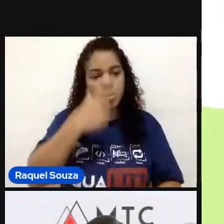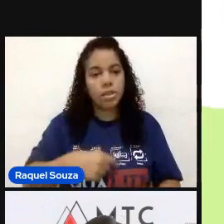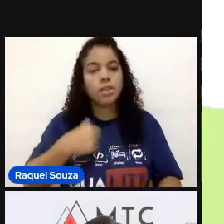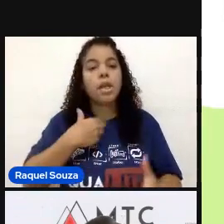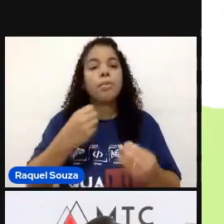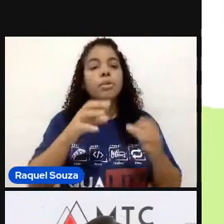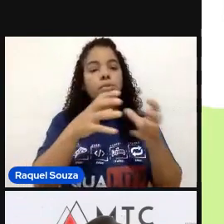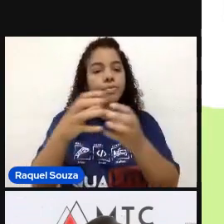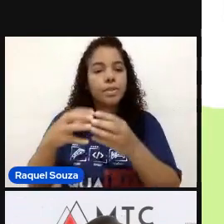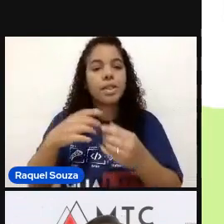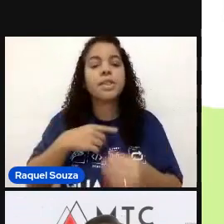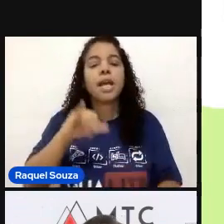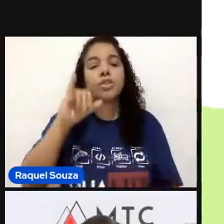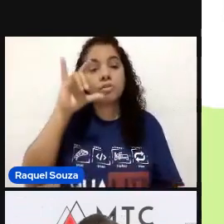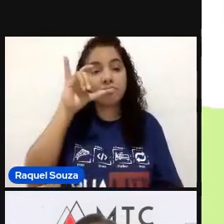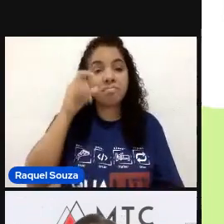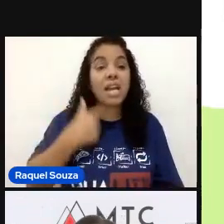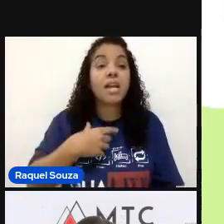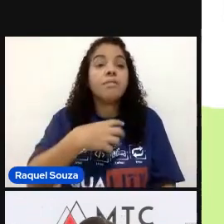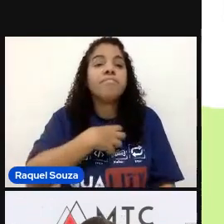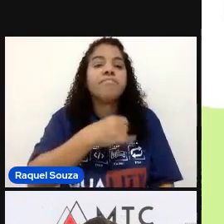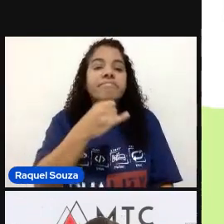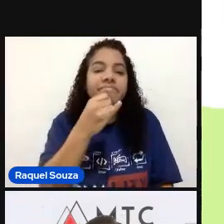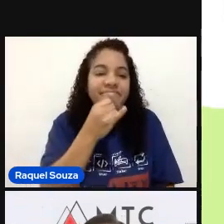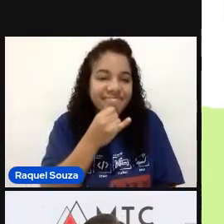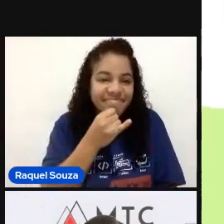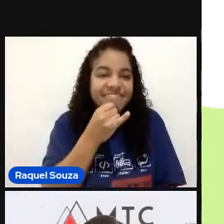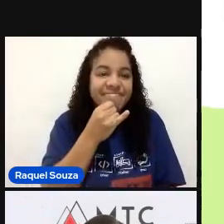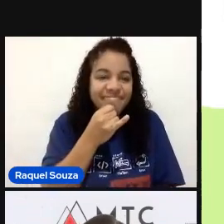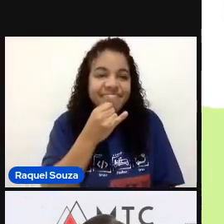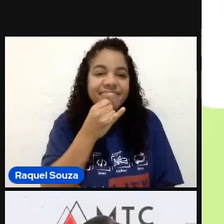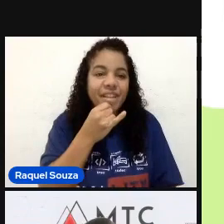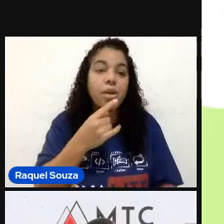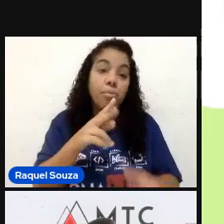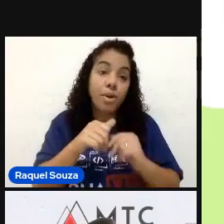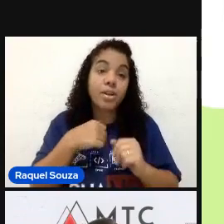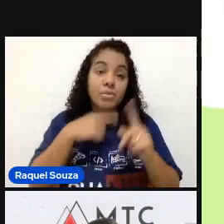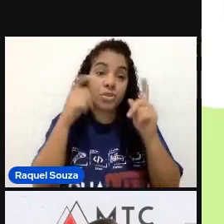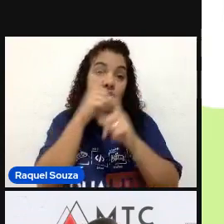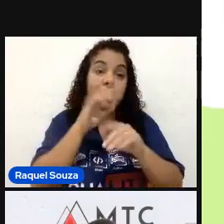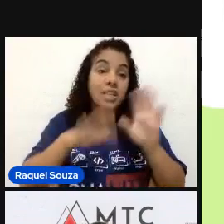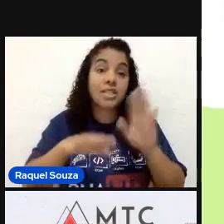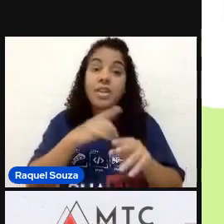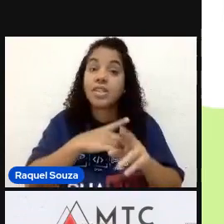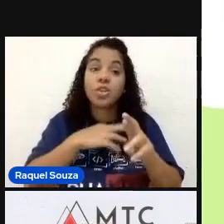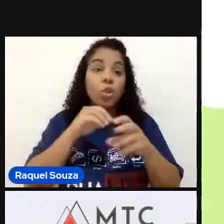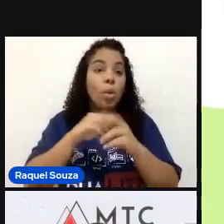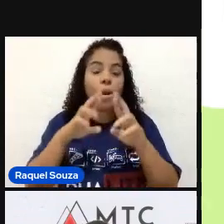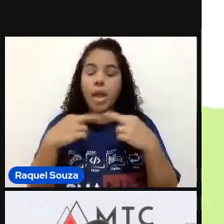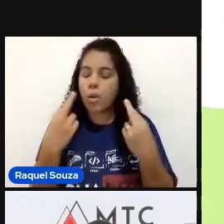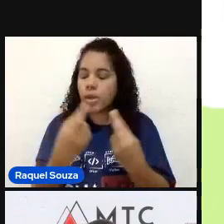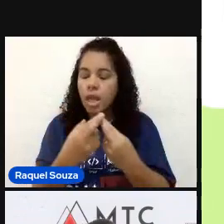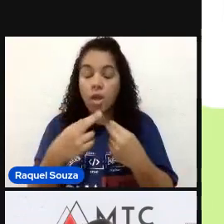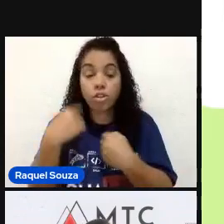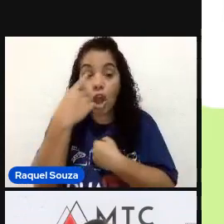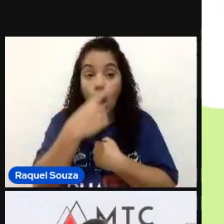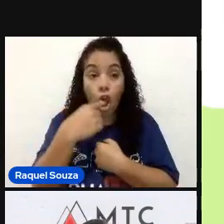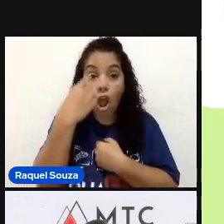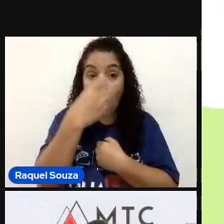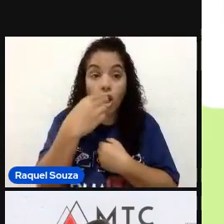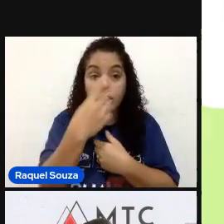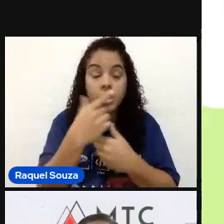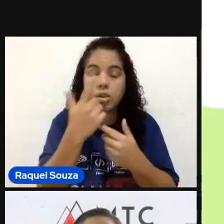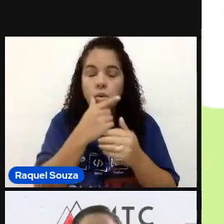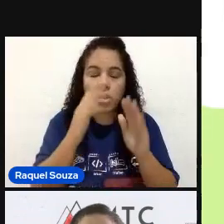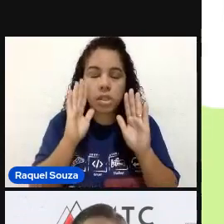Instagram. Senti tristeza pelas minhas dificuldades, ainda sinto, tem hora assim que eu estou numa reunião de muitas horas, eu não consigo